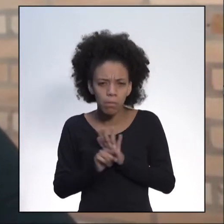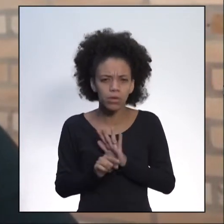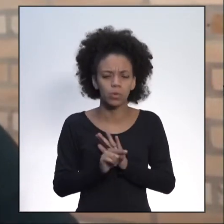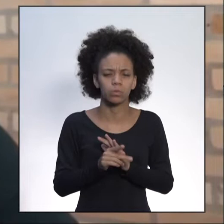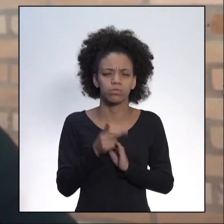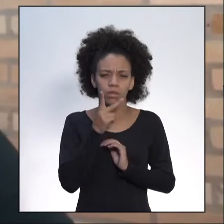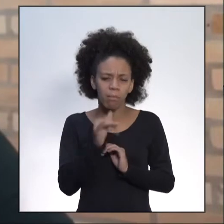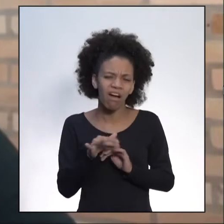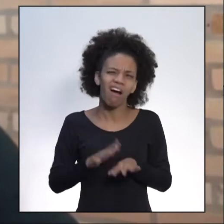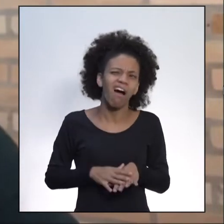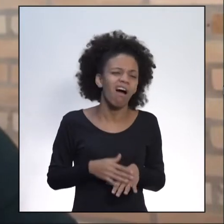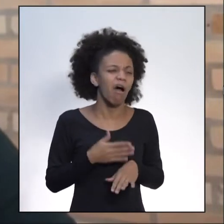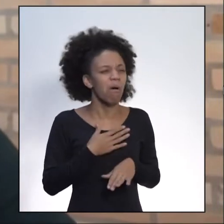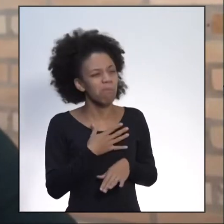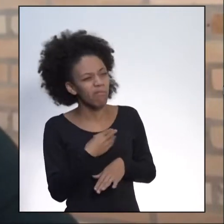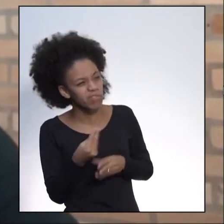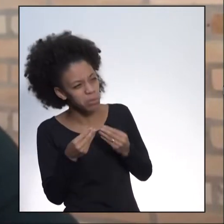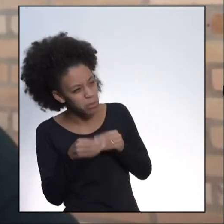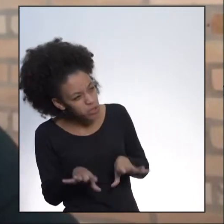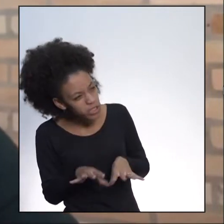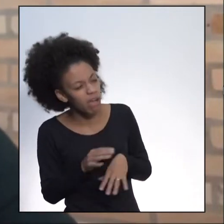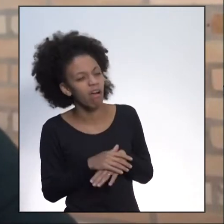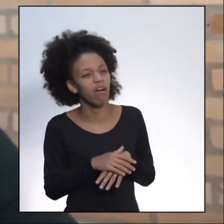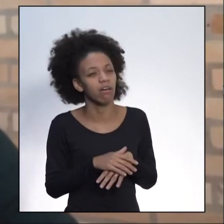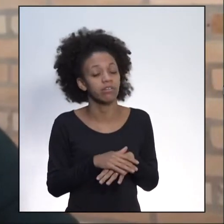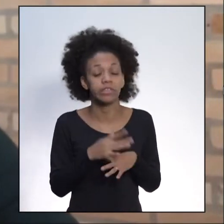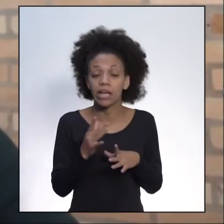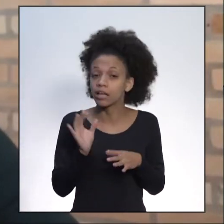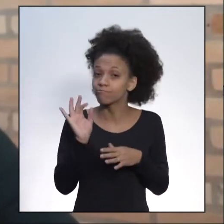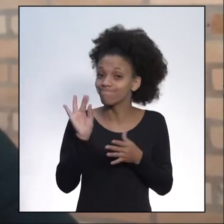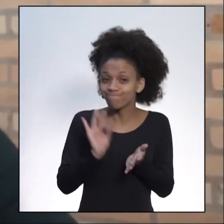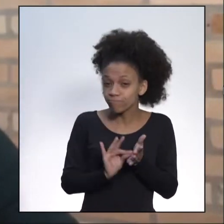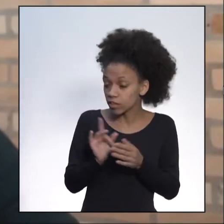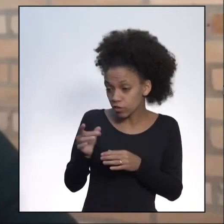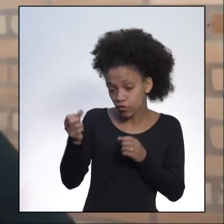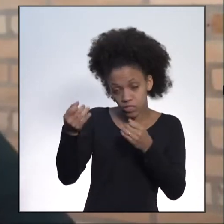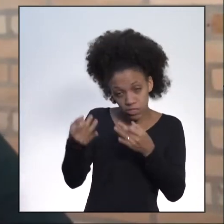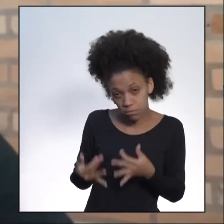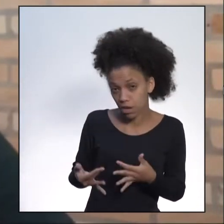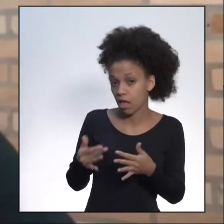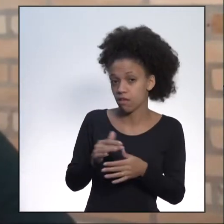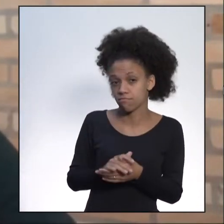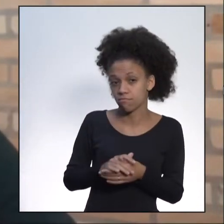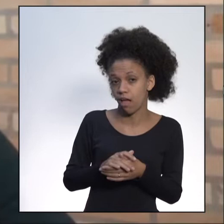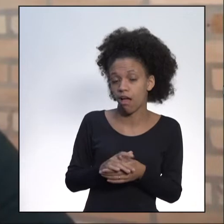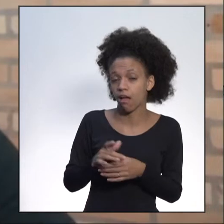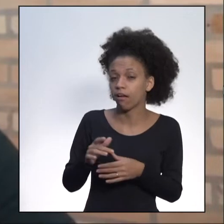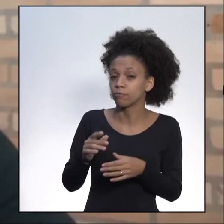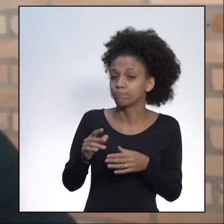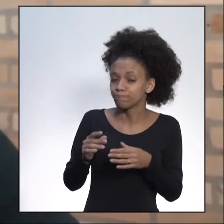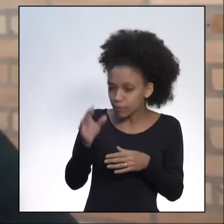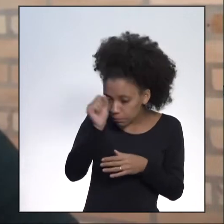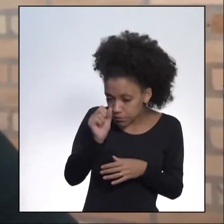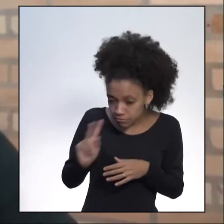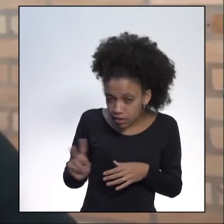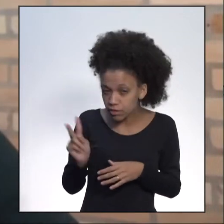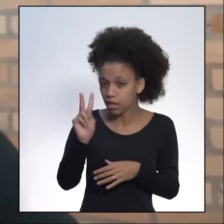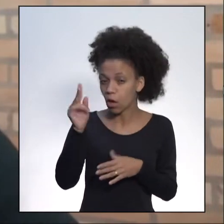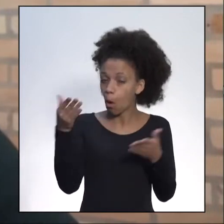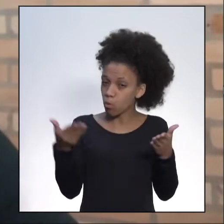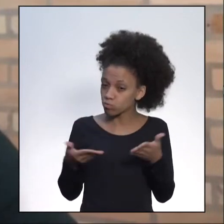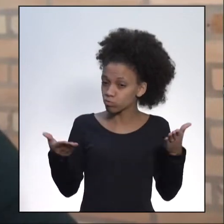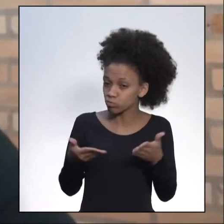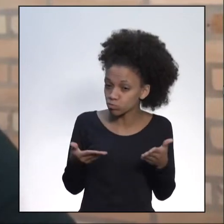filho vai ser prejudicado, né? É justamente isso que você colocou, Ariana, essa aprendizagem de valores. Acho que a gente passa hoje por